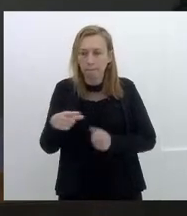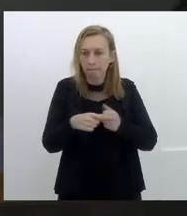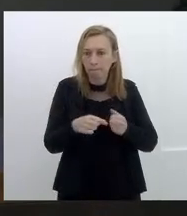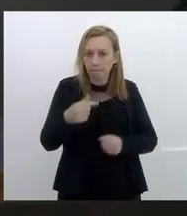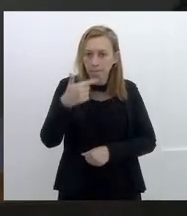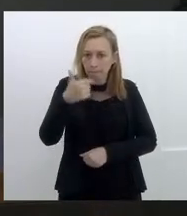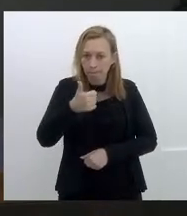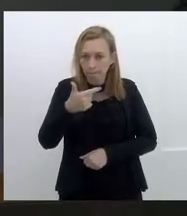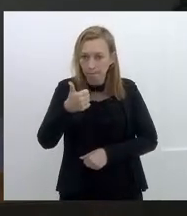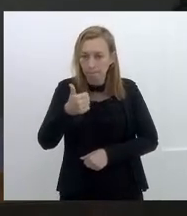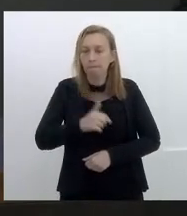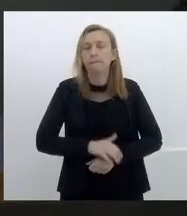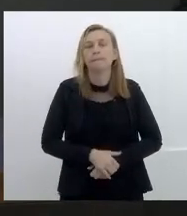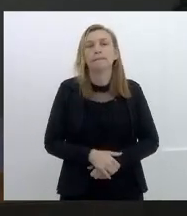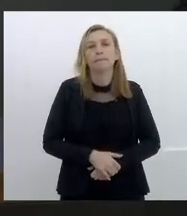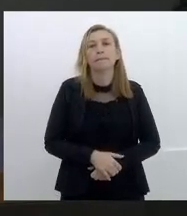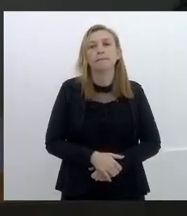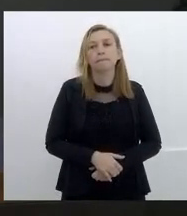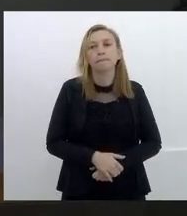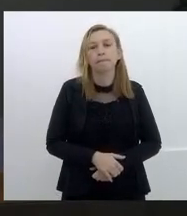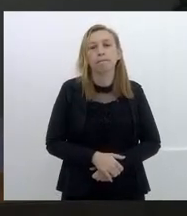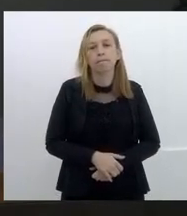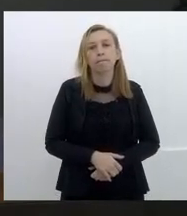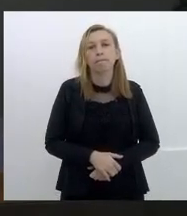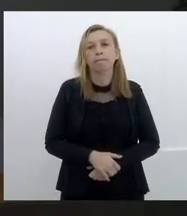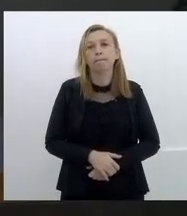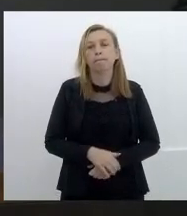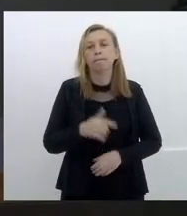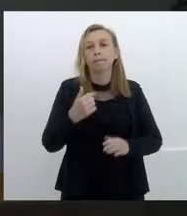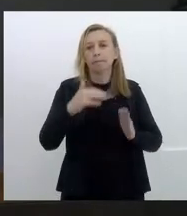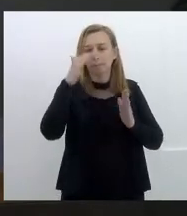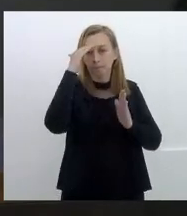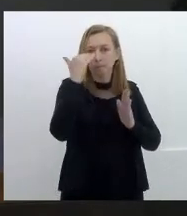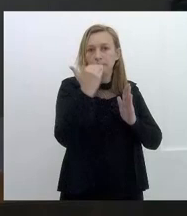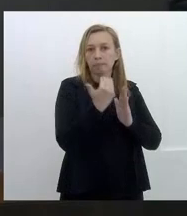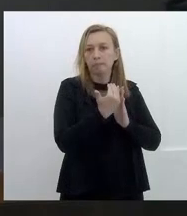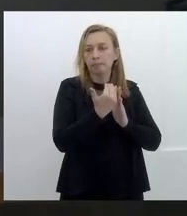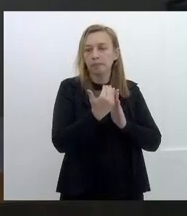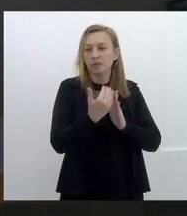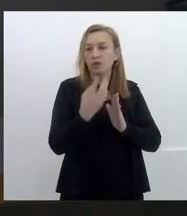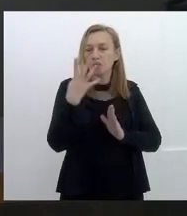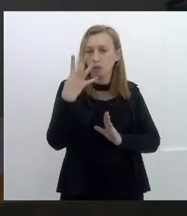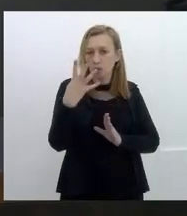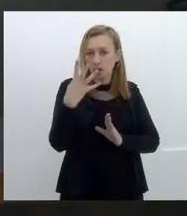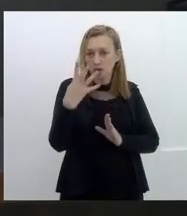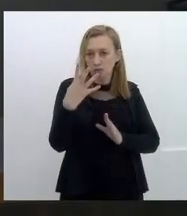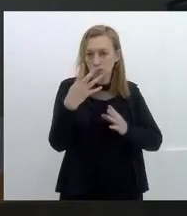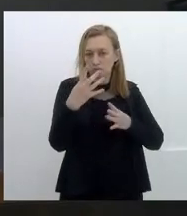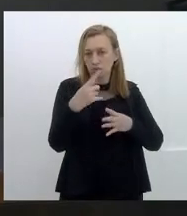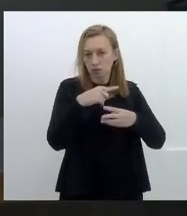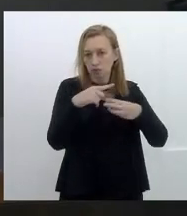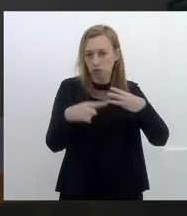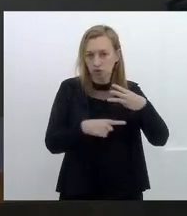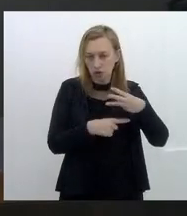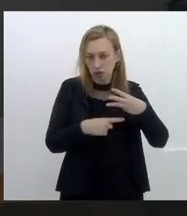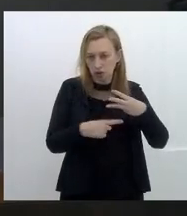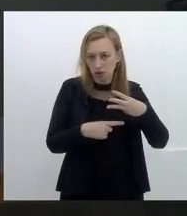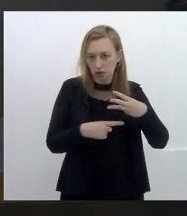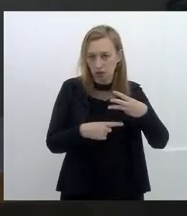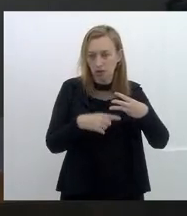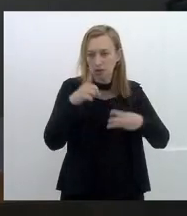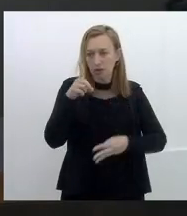artigo 12 nós temos que cumprir 423 dispositivos Tá